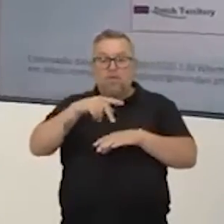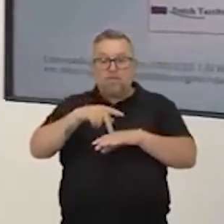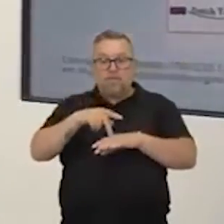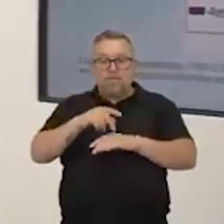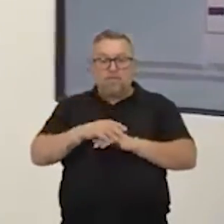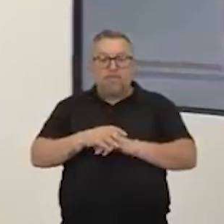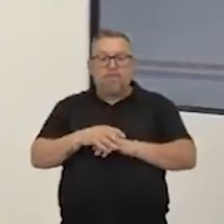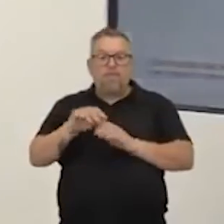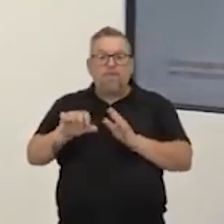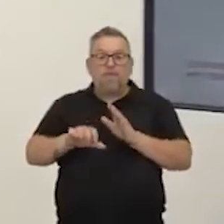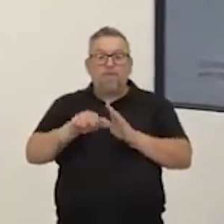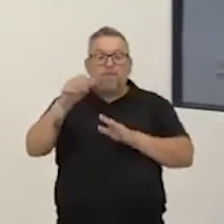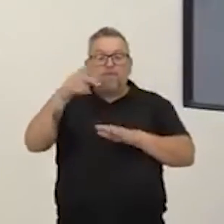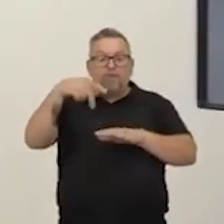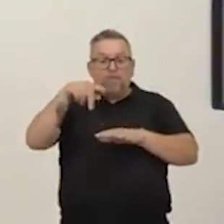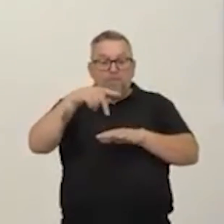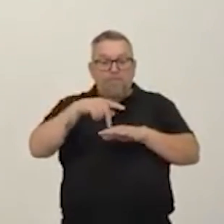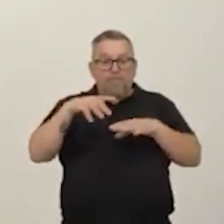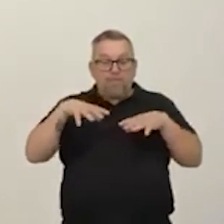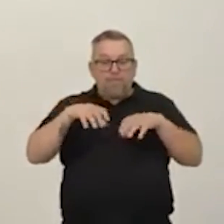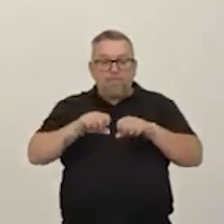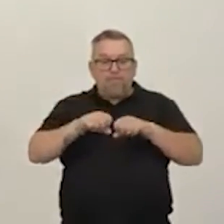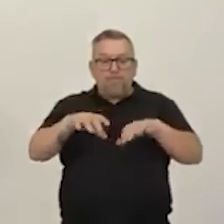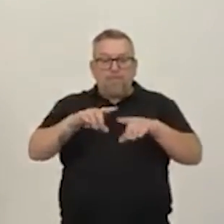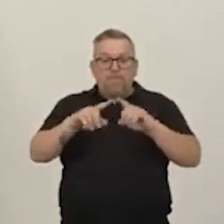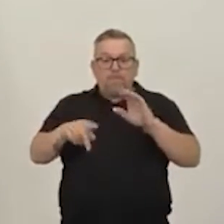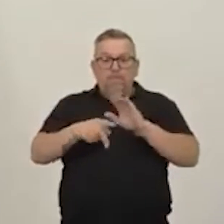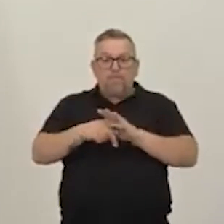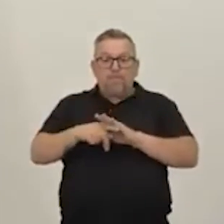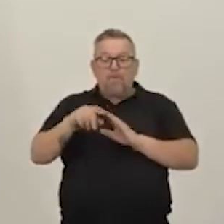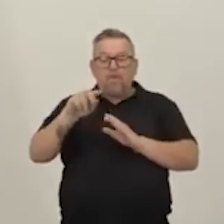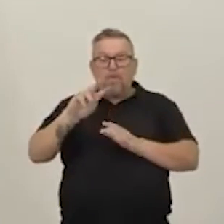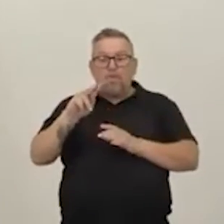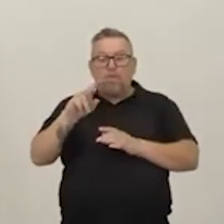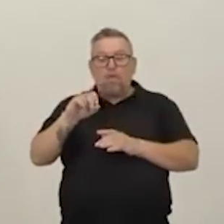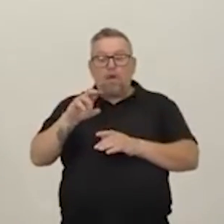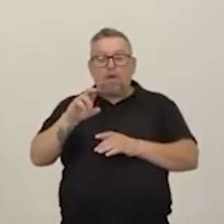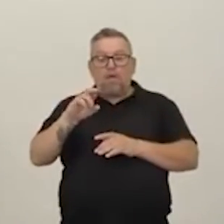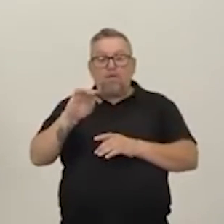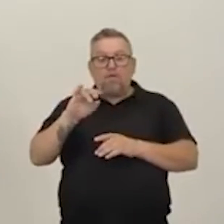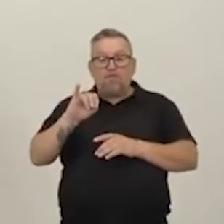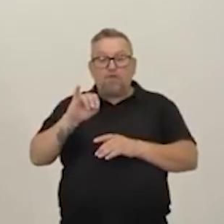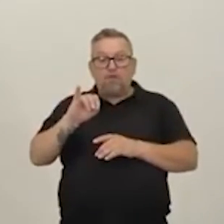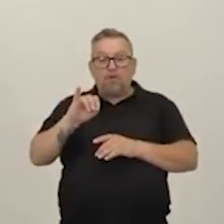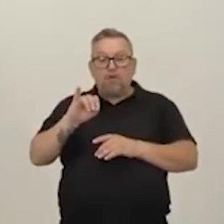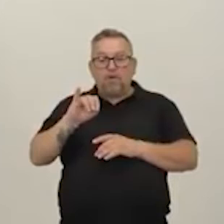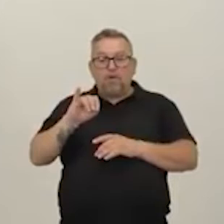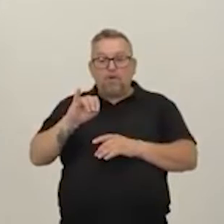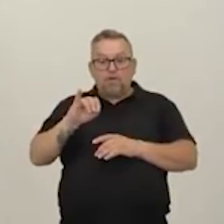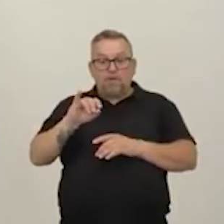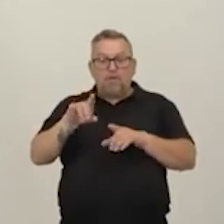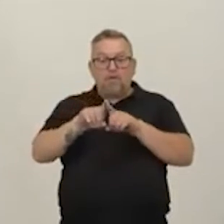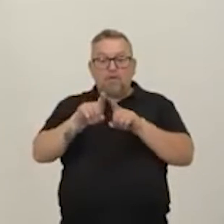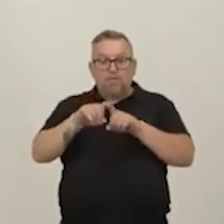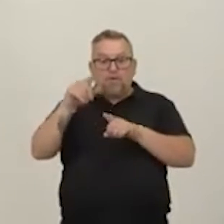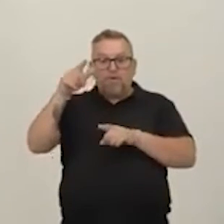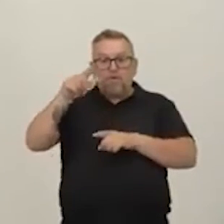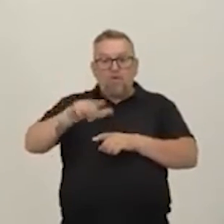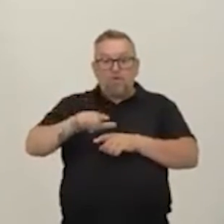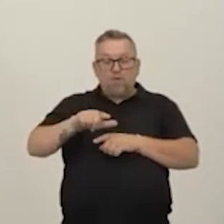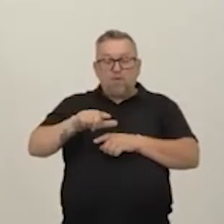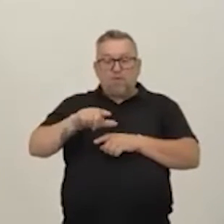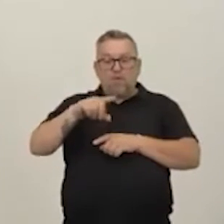primeiro país, né, que se colonizou aqui na América Latina foi o Haiti, por exemplo, né? E depois outros países começaram